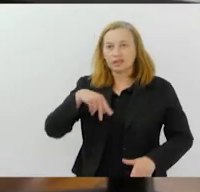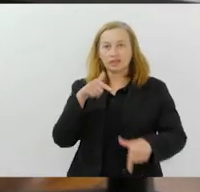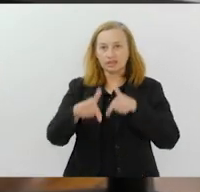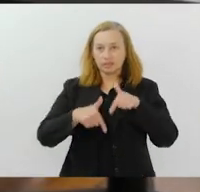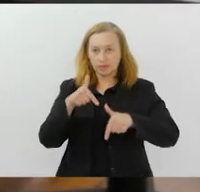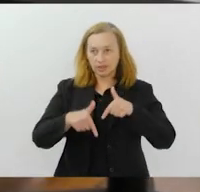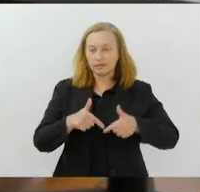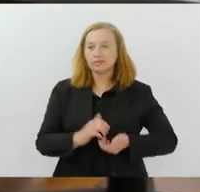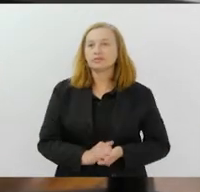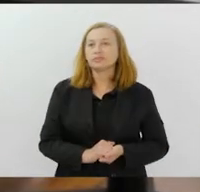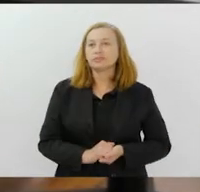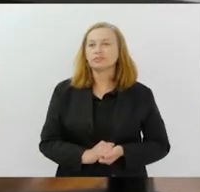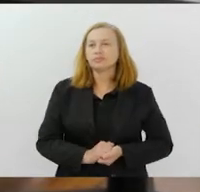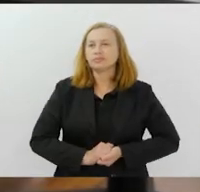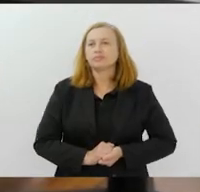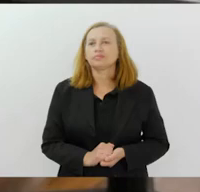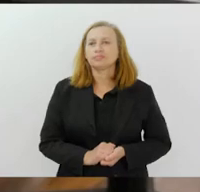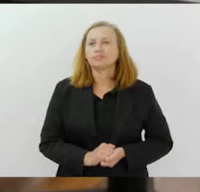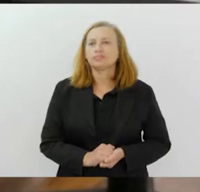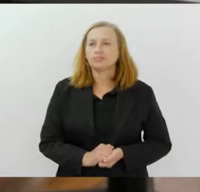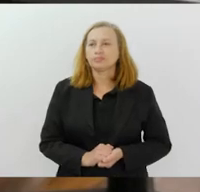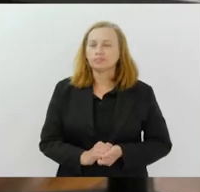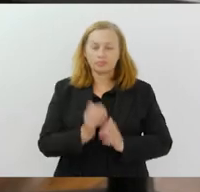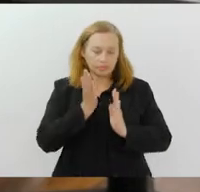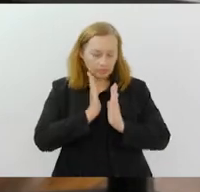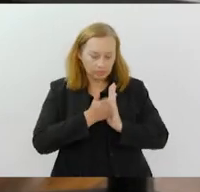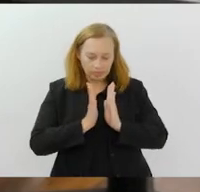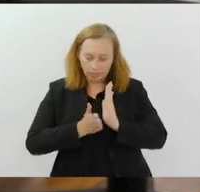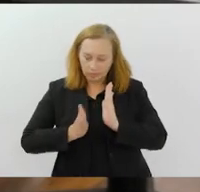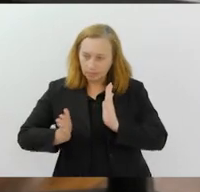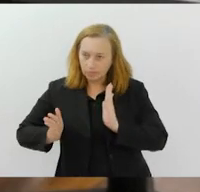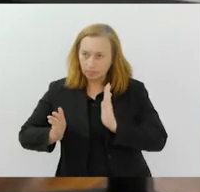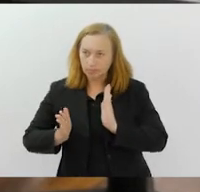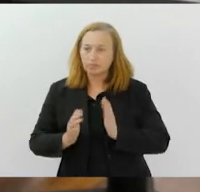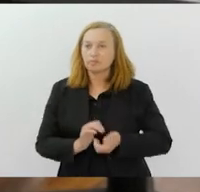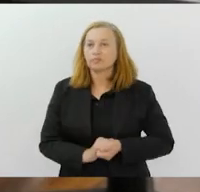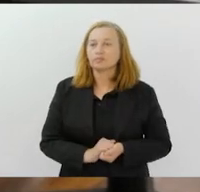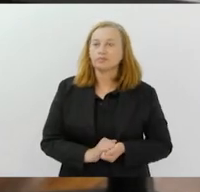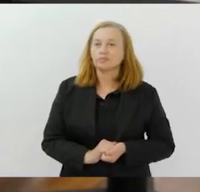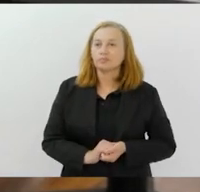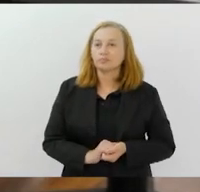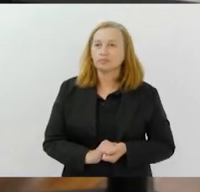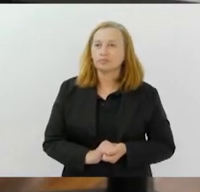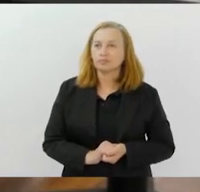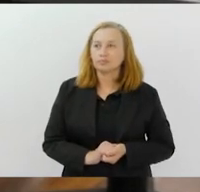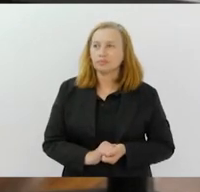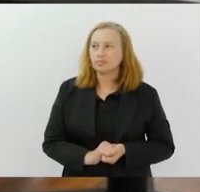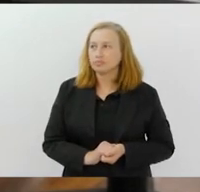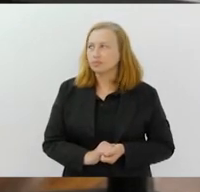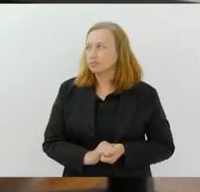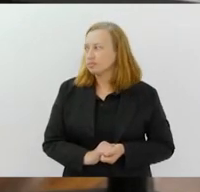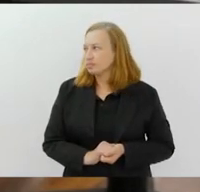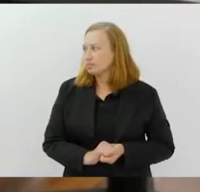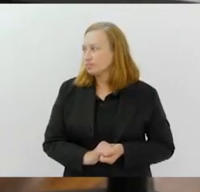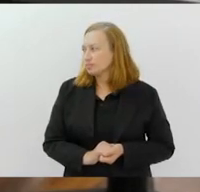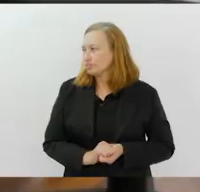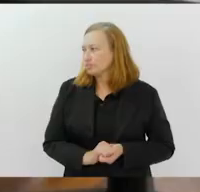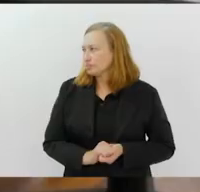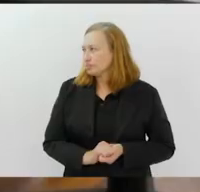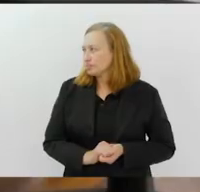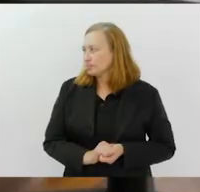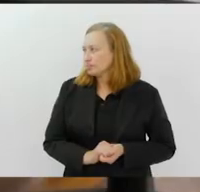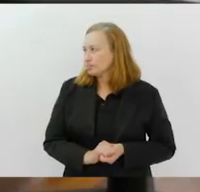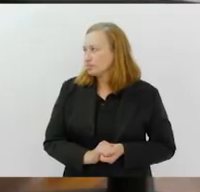de colocar em ordem os distúrbios os desequilíbrios que lamentavelmente